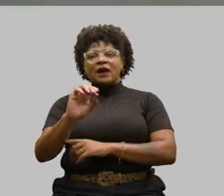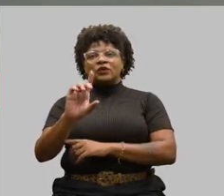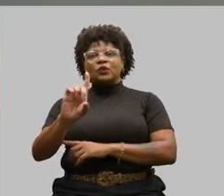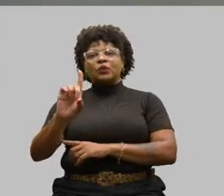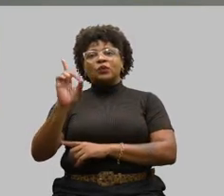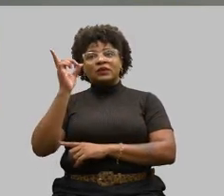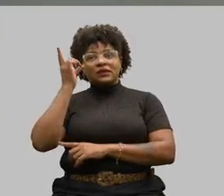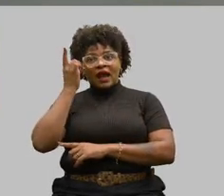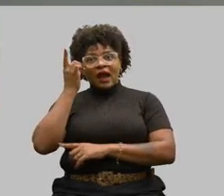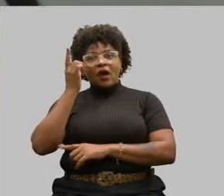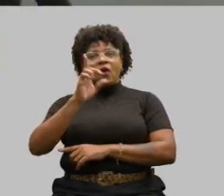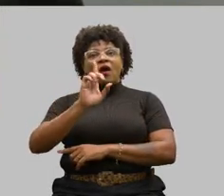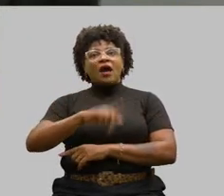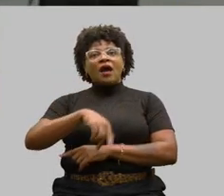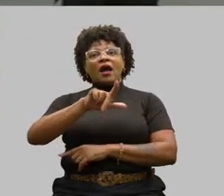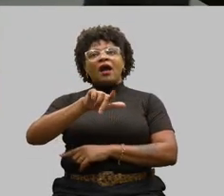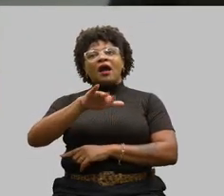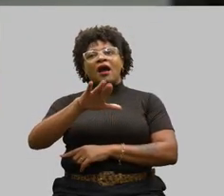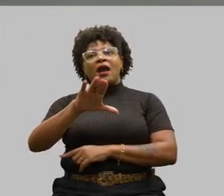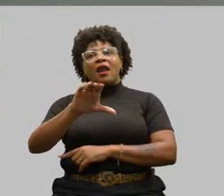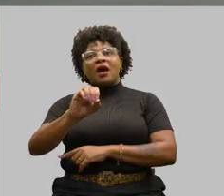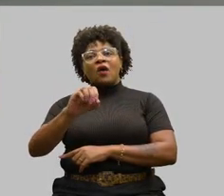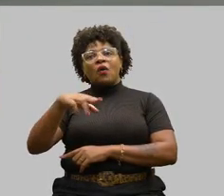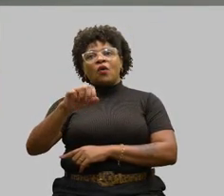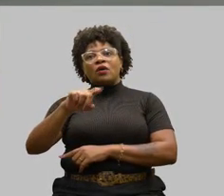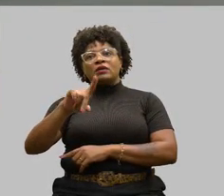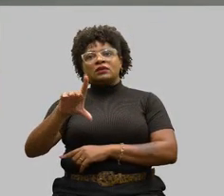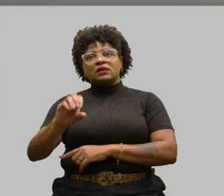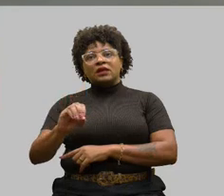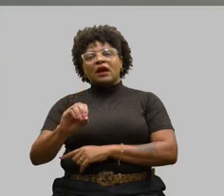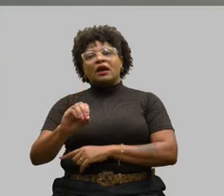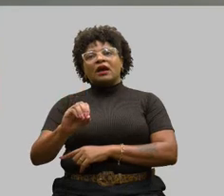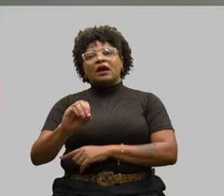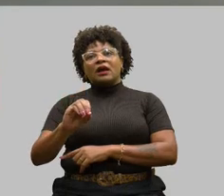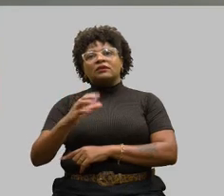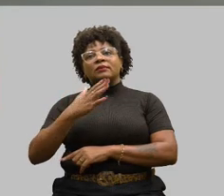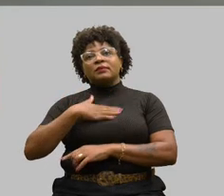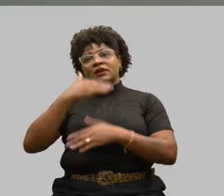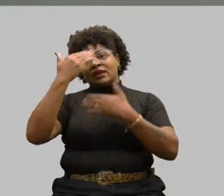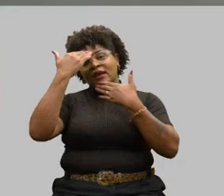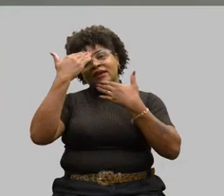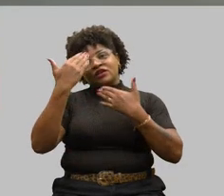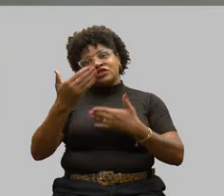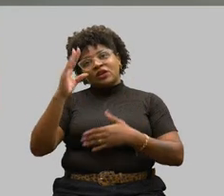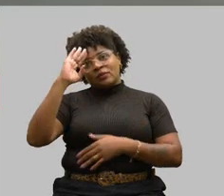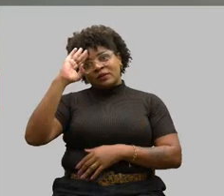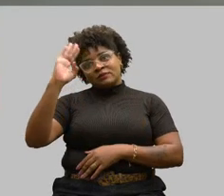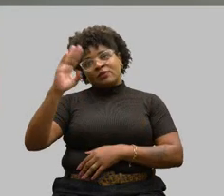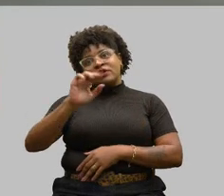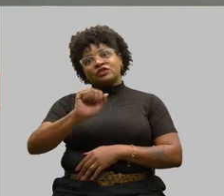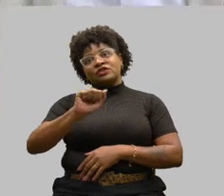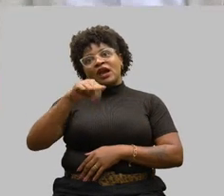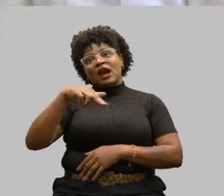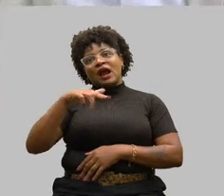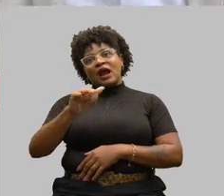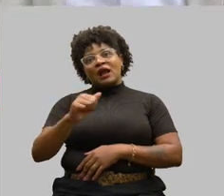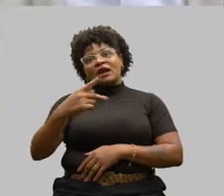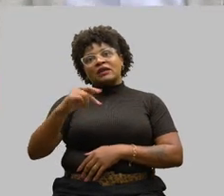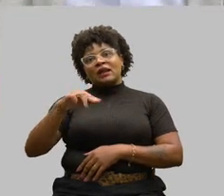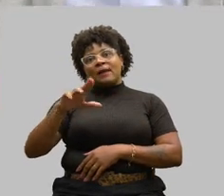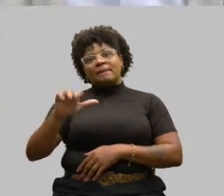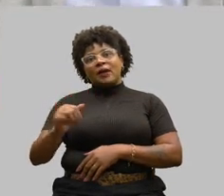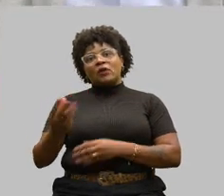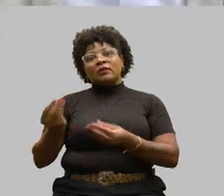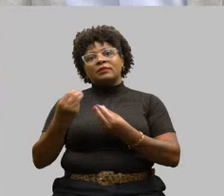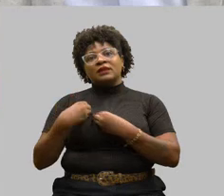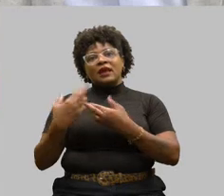a gratidão a todos principalmente a Ana Paula que me dá muito Muitas responsabilidades